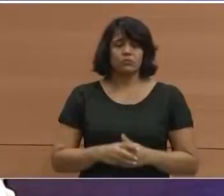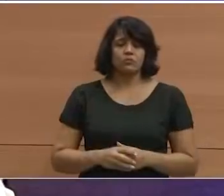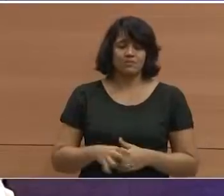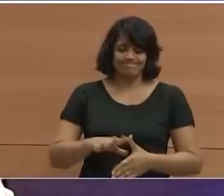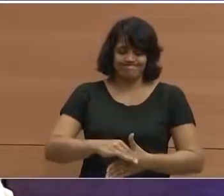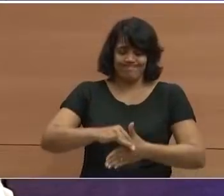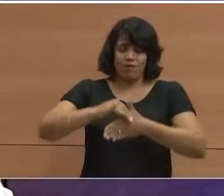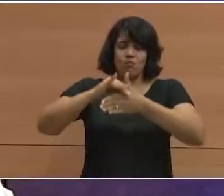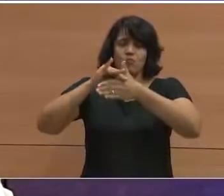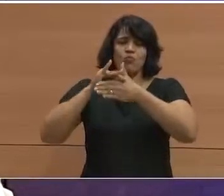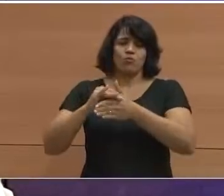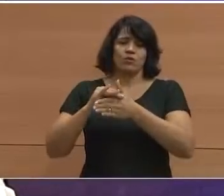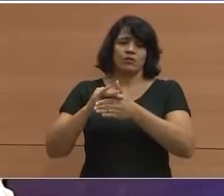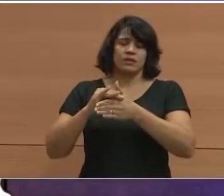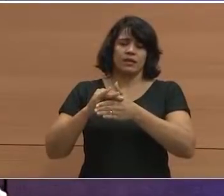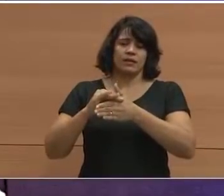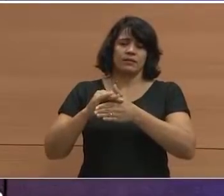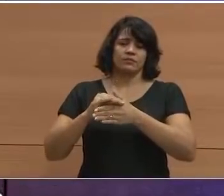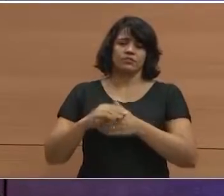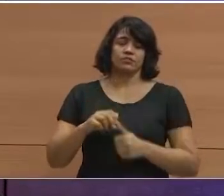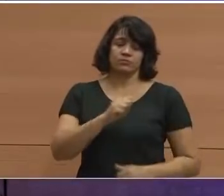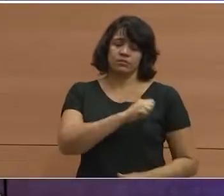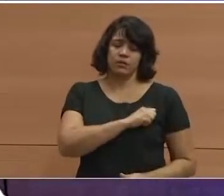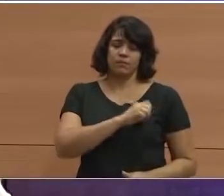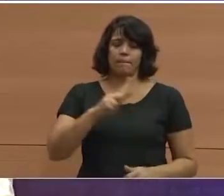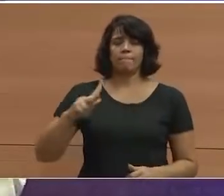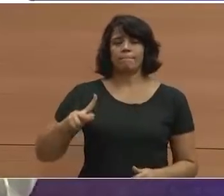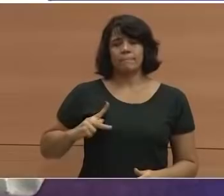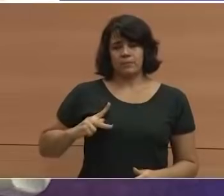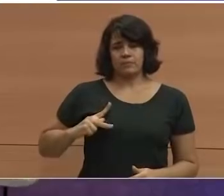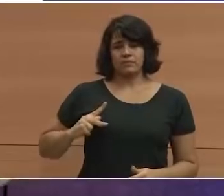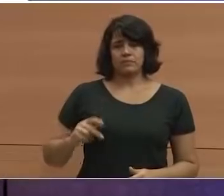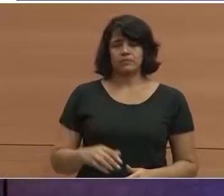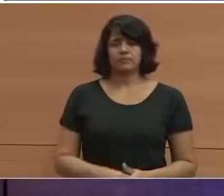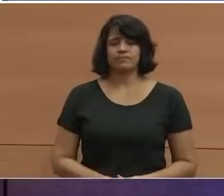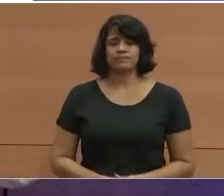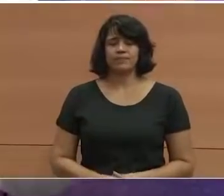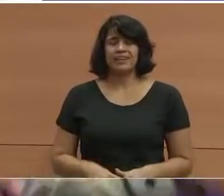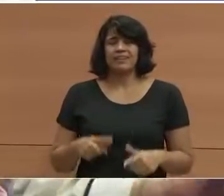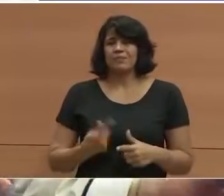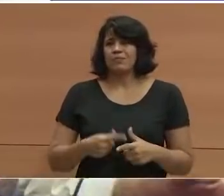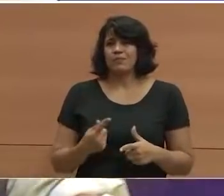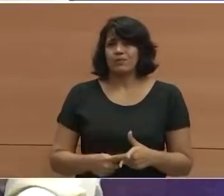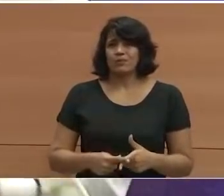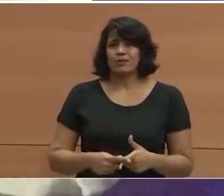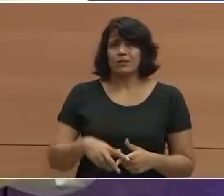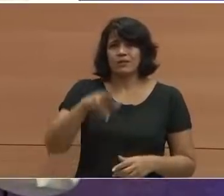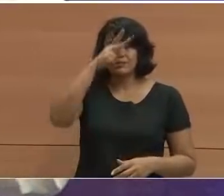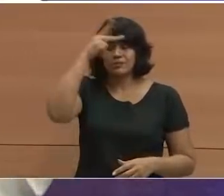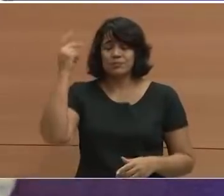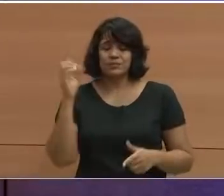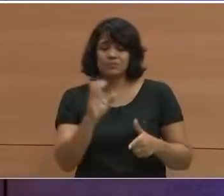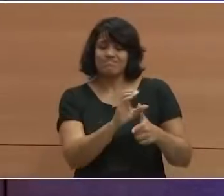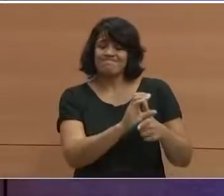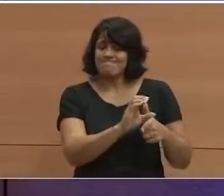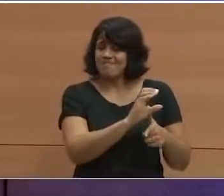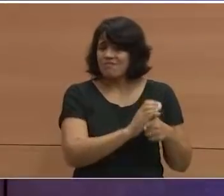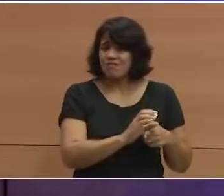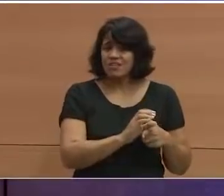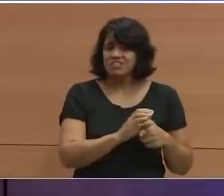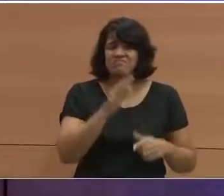apostólica. É a sua autoridade apostólica, que os coríntios não entenderam desde o começo. Então, no 2